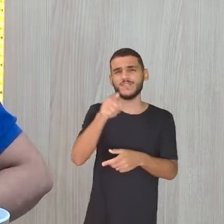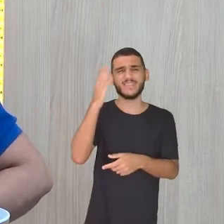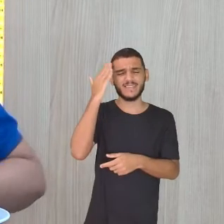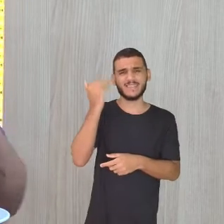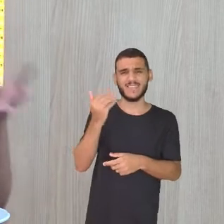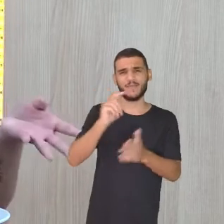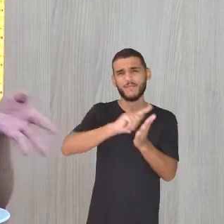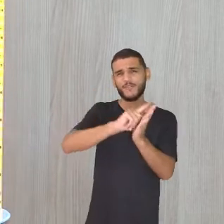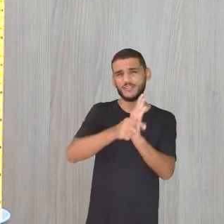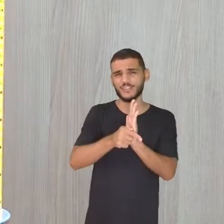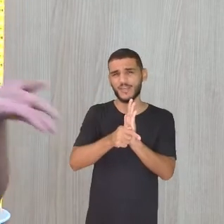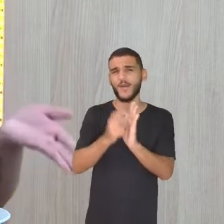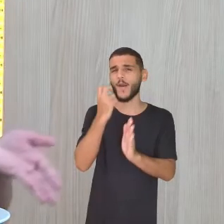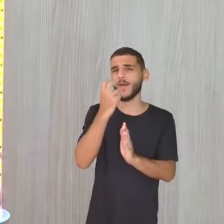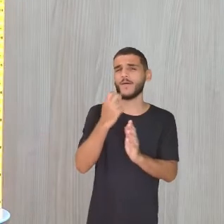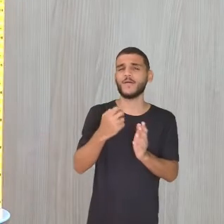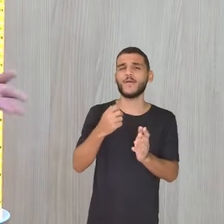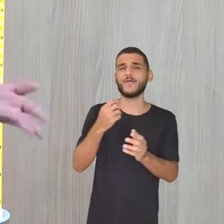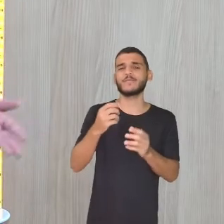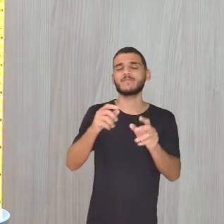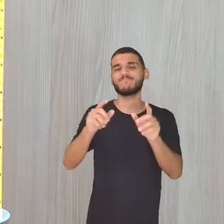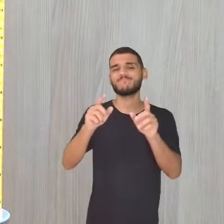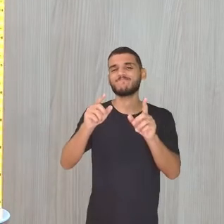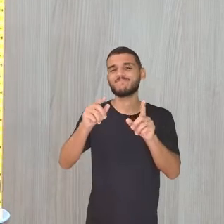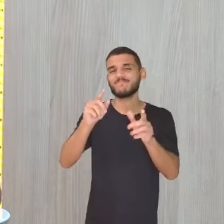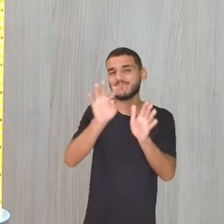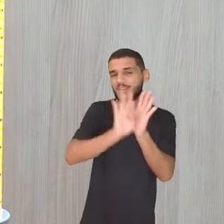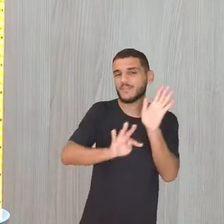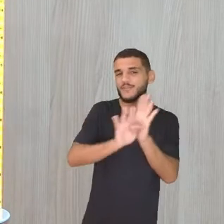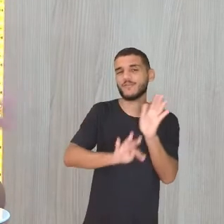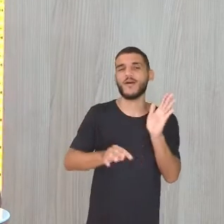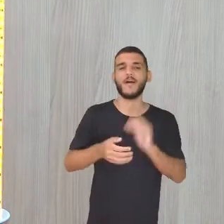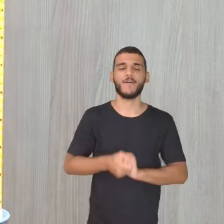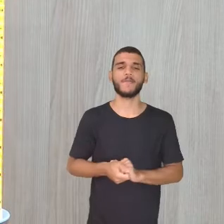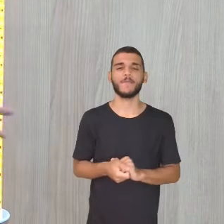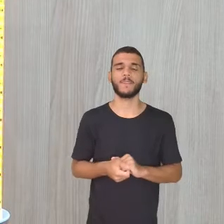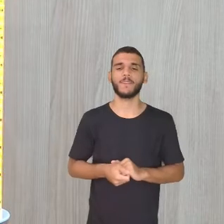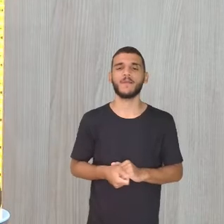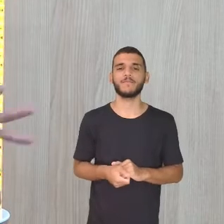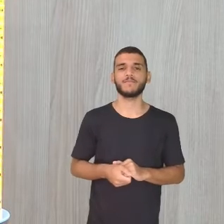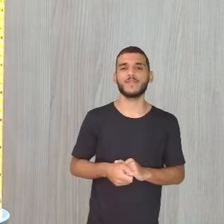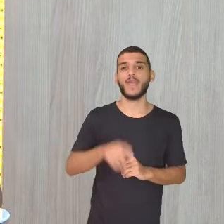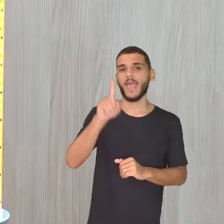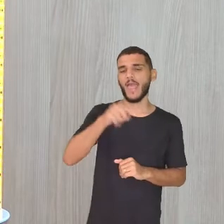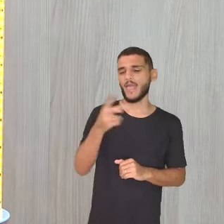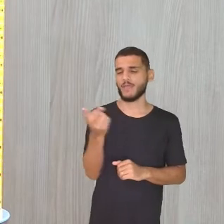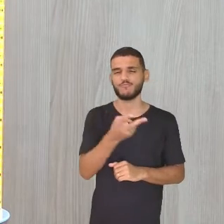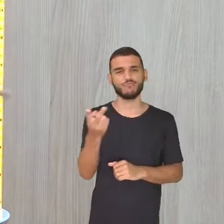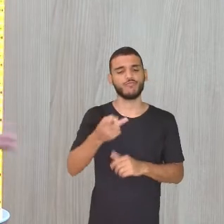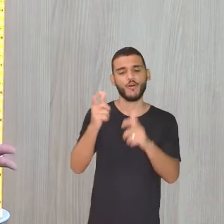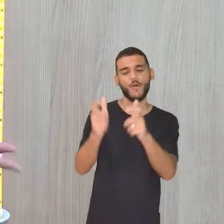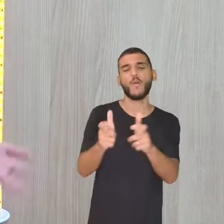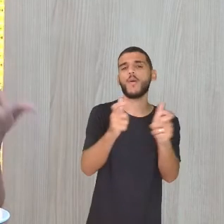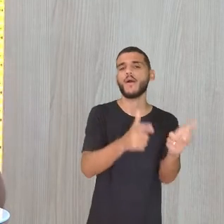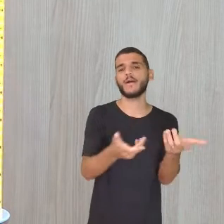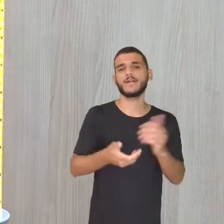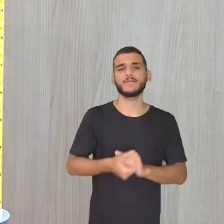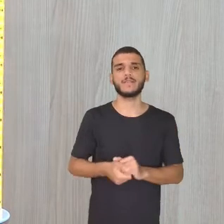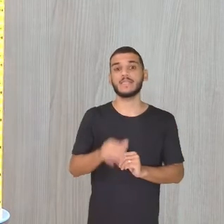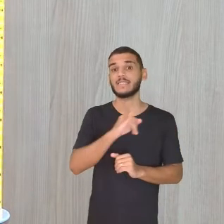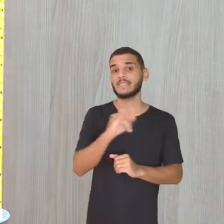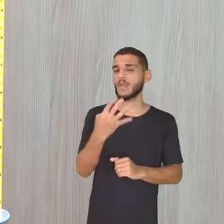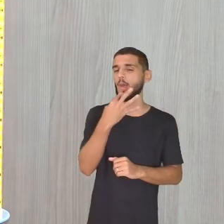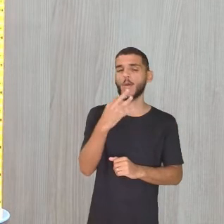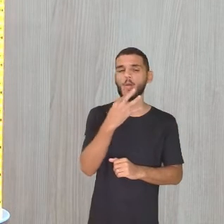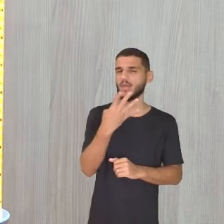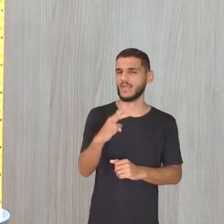esse gênero oral textual, né? Que Sim, é dúbio, pois é. funciona nas duas plataformas. Se não conhece, vem com a